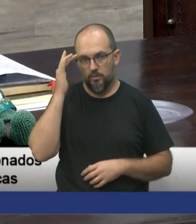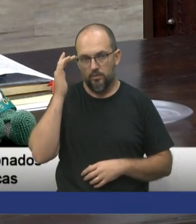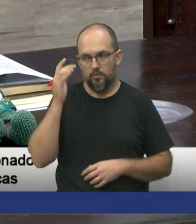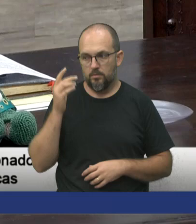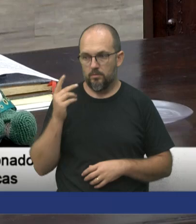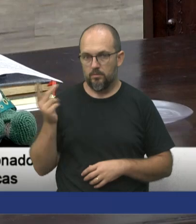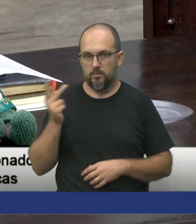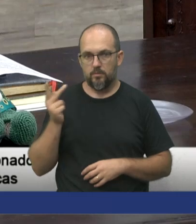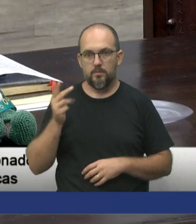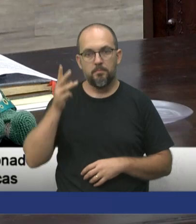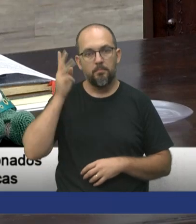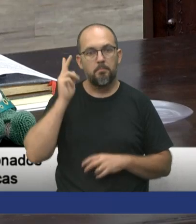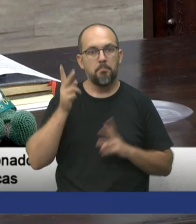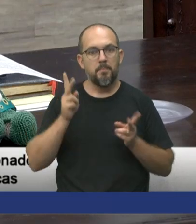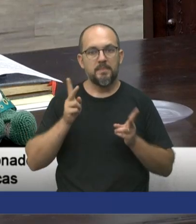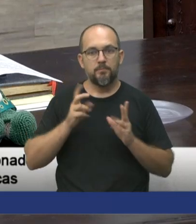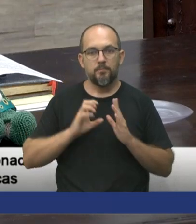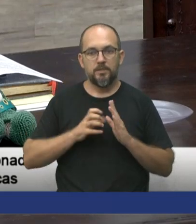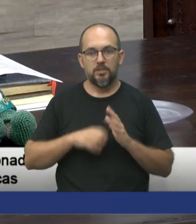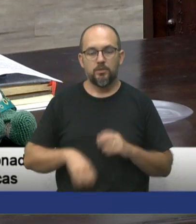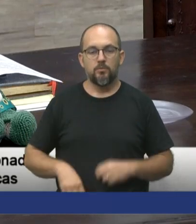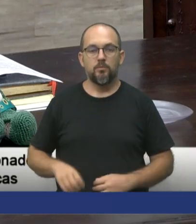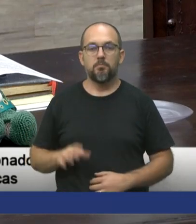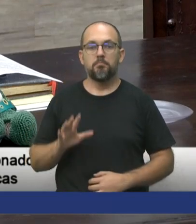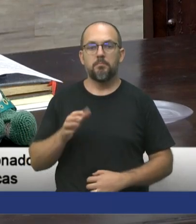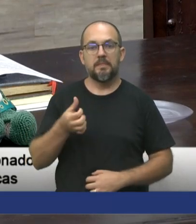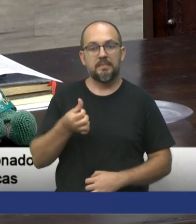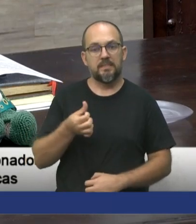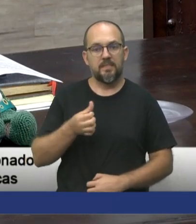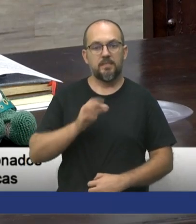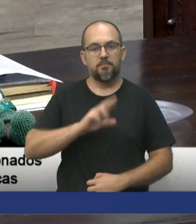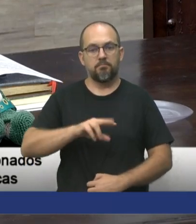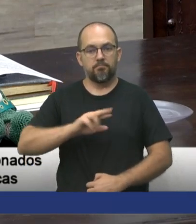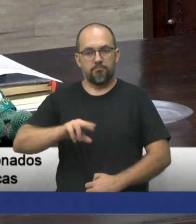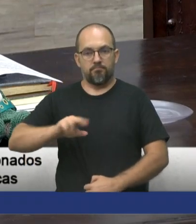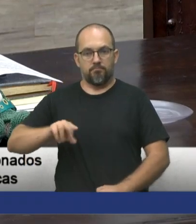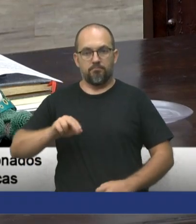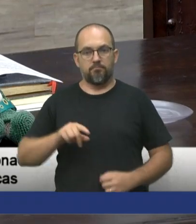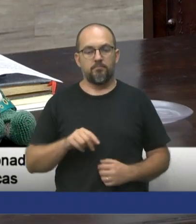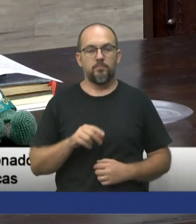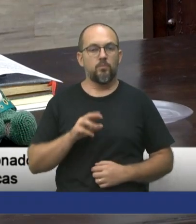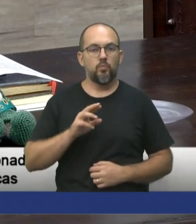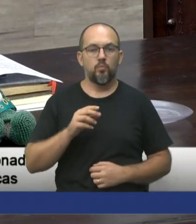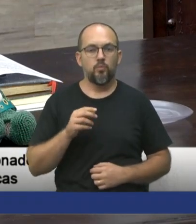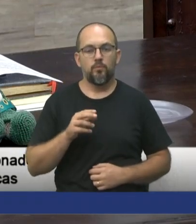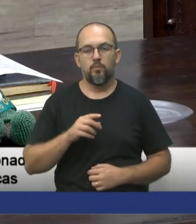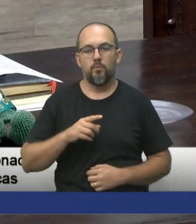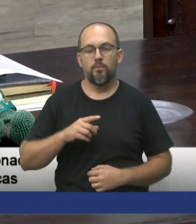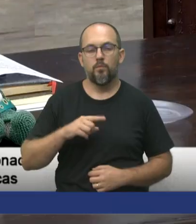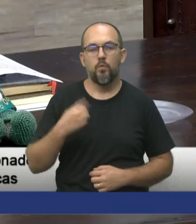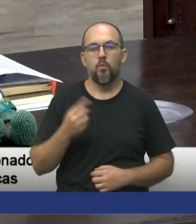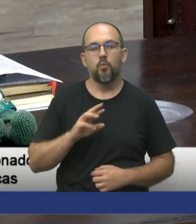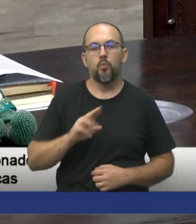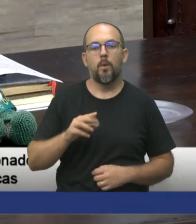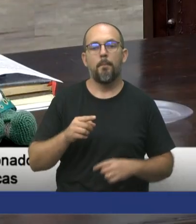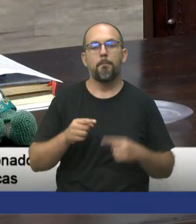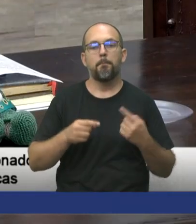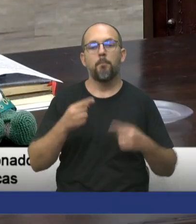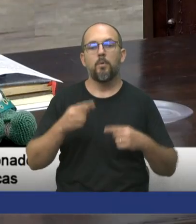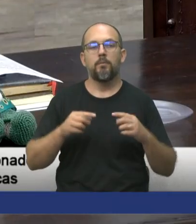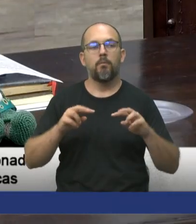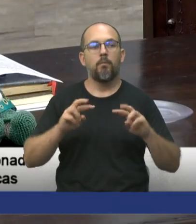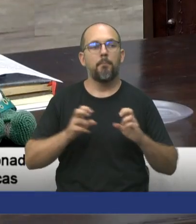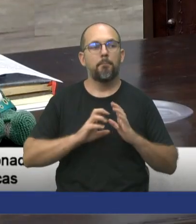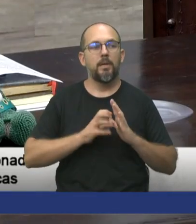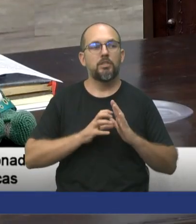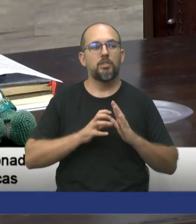somos do mesmo partido, mas 6 partidos diferentes. Quer dizer, nós não estamos fazendo política partidária